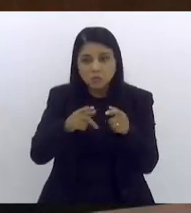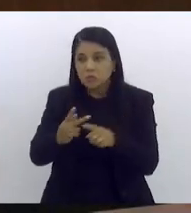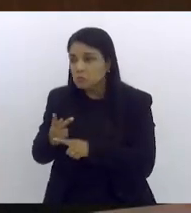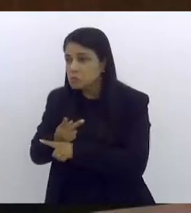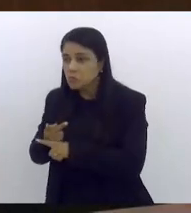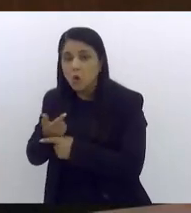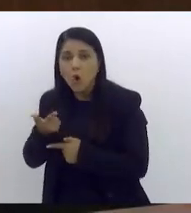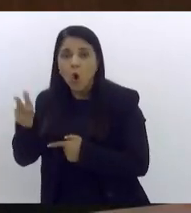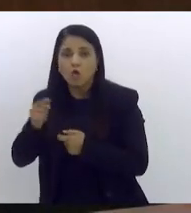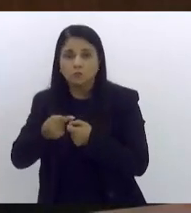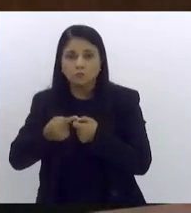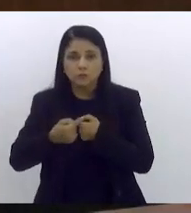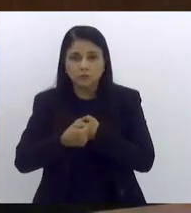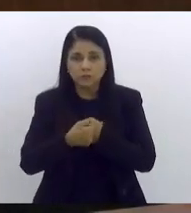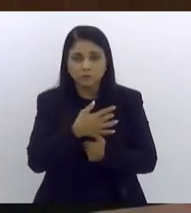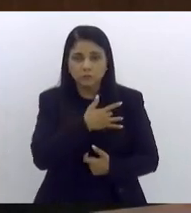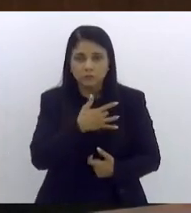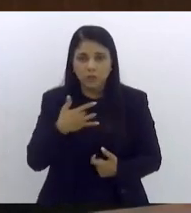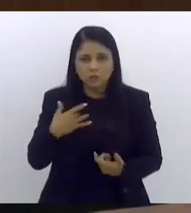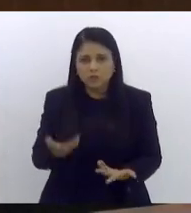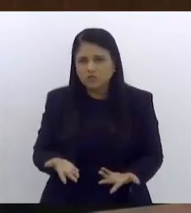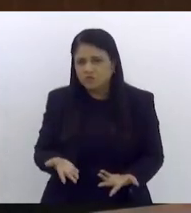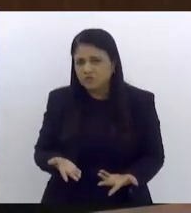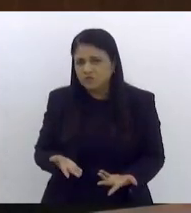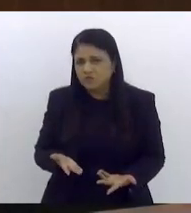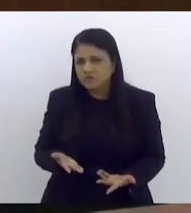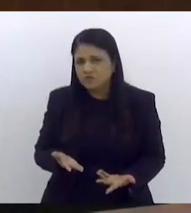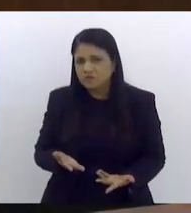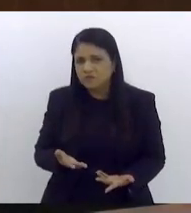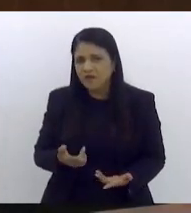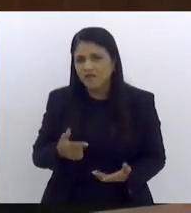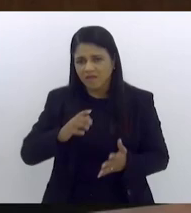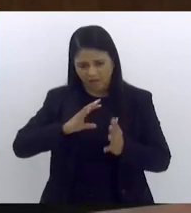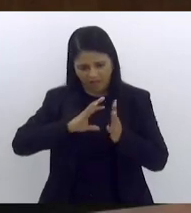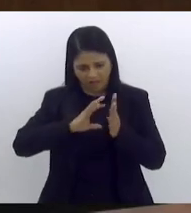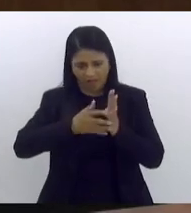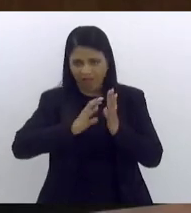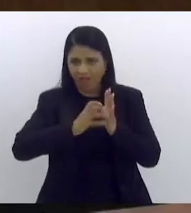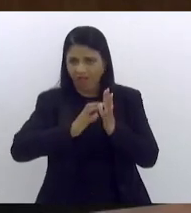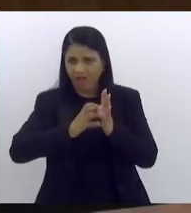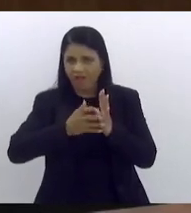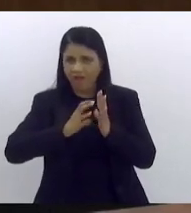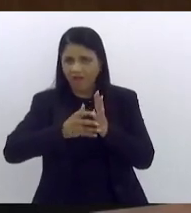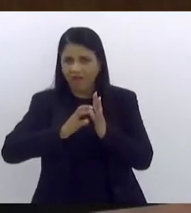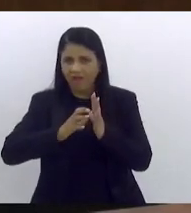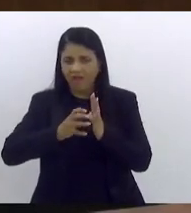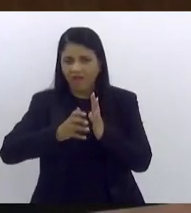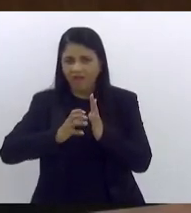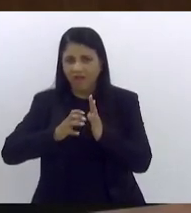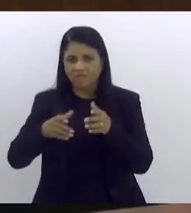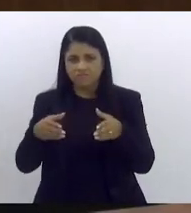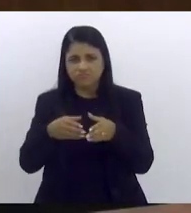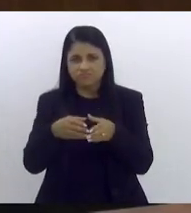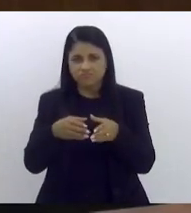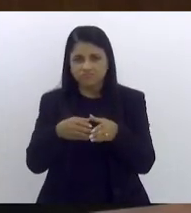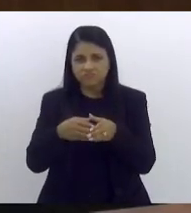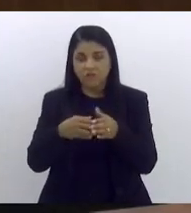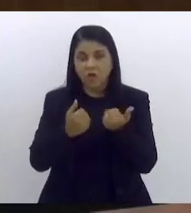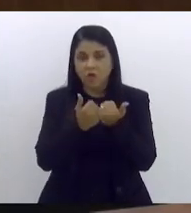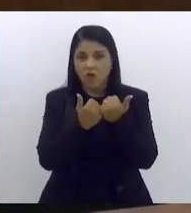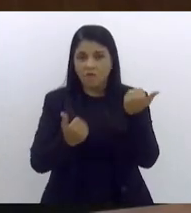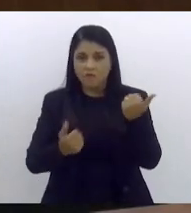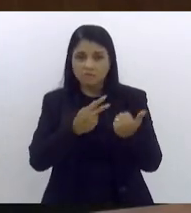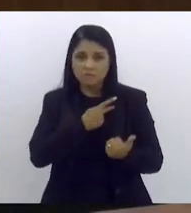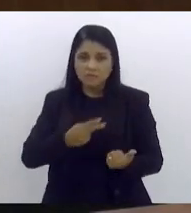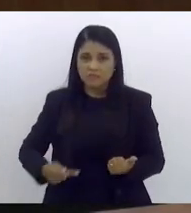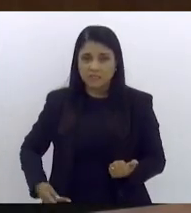outros municípios. E aí, vem para cá a bancada do partido do vice-presidente nacional, que é o